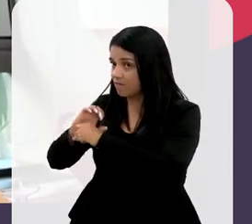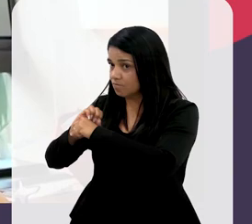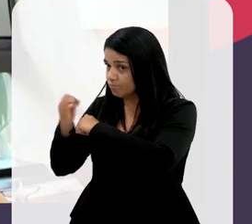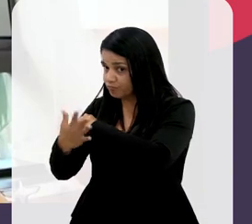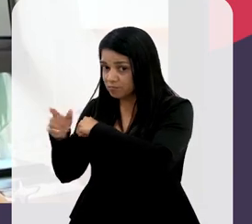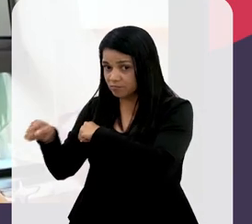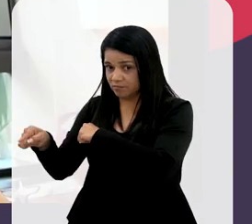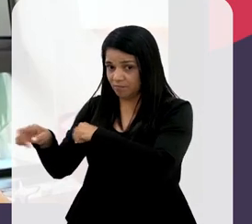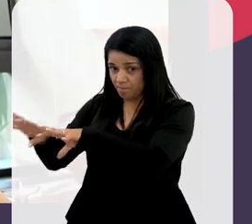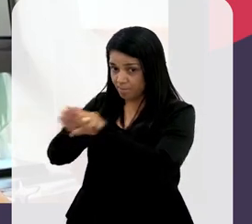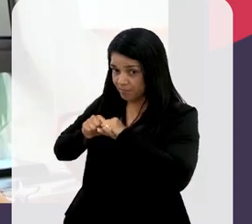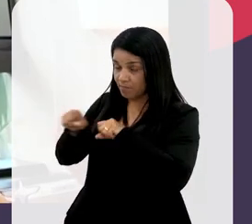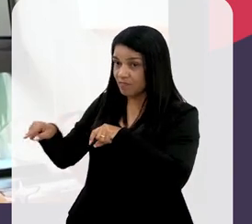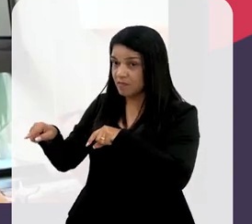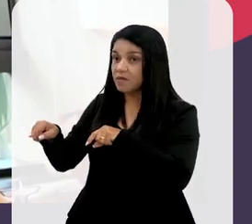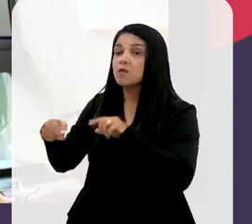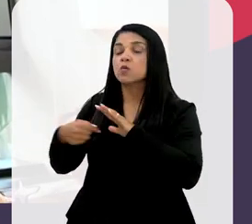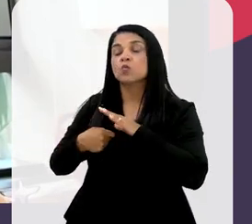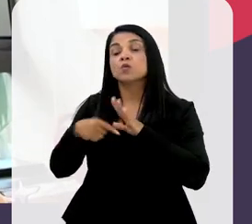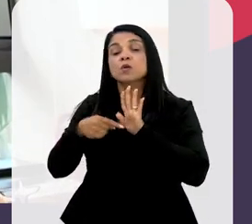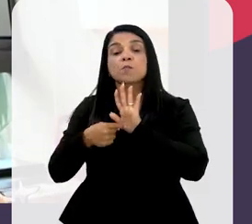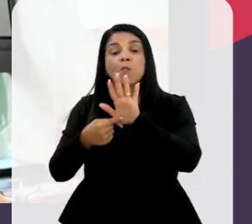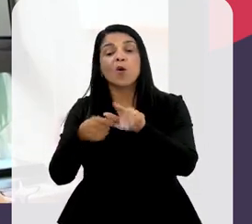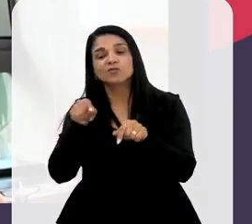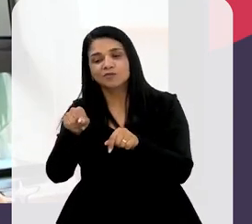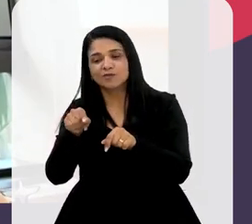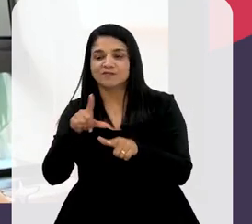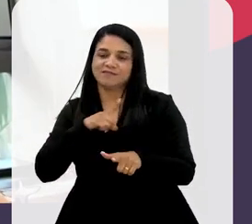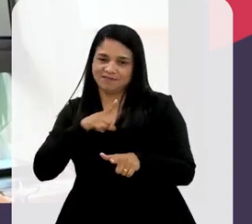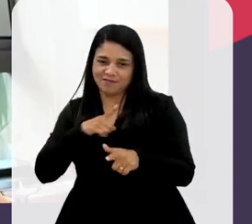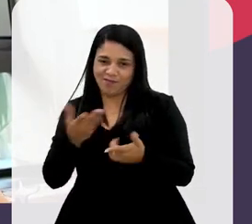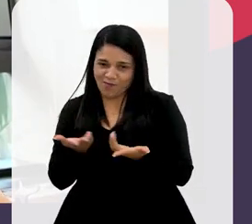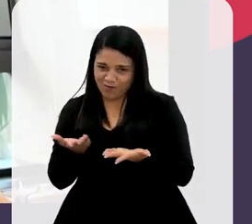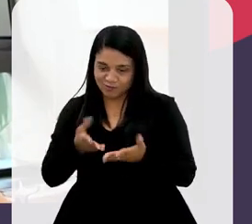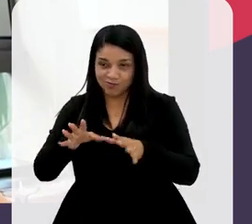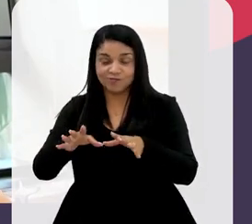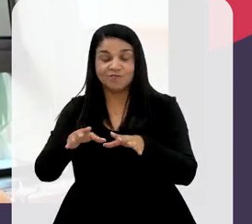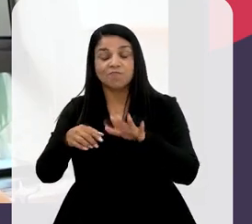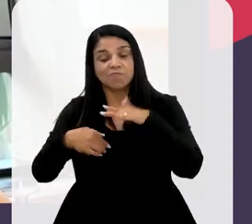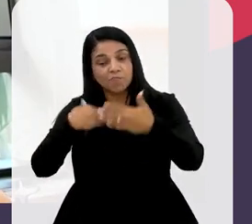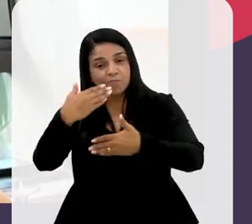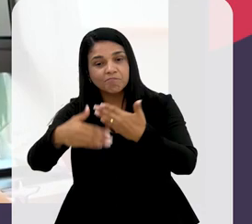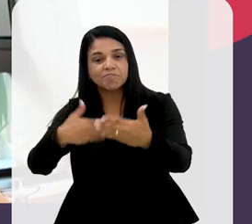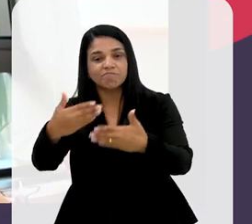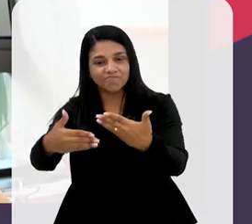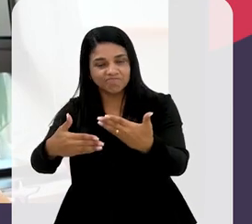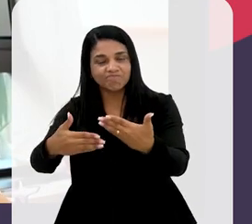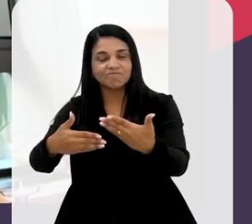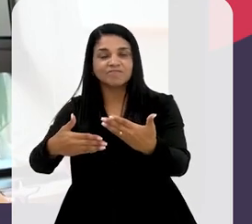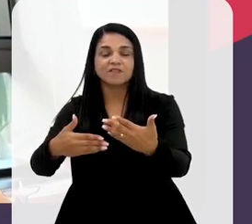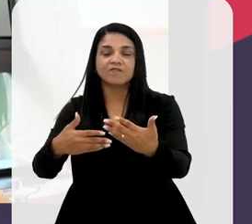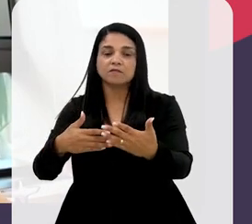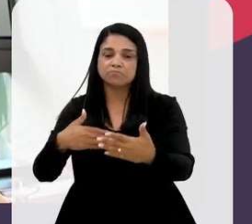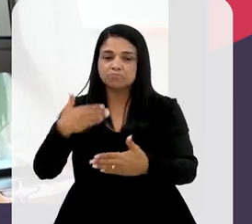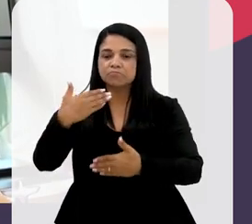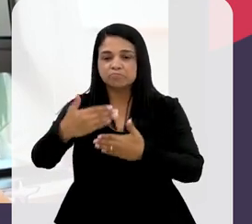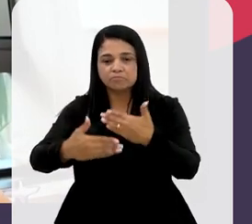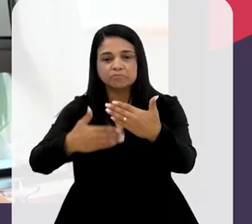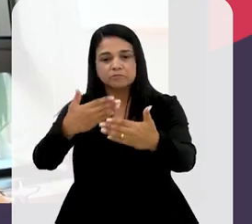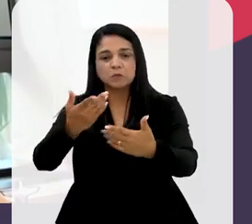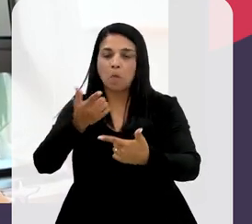grave. E o que justifica, Moza, tudo que você vem apresentando até agora e que vai, ao longo do